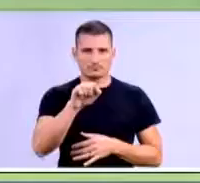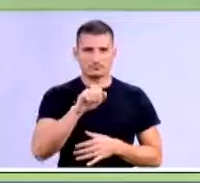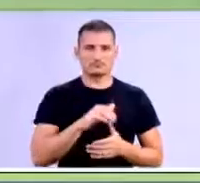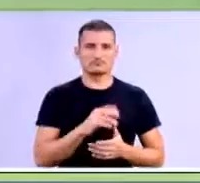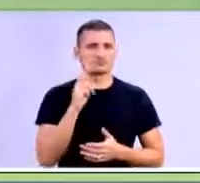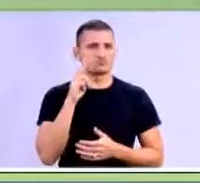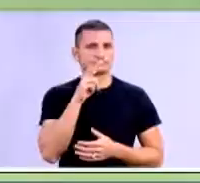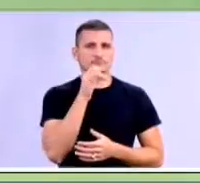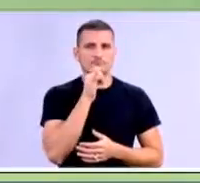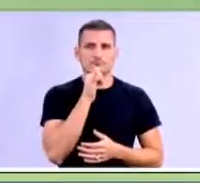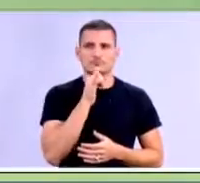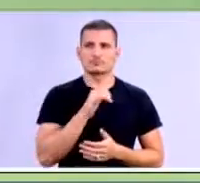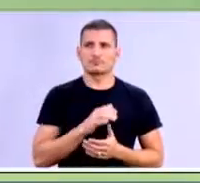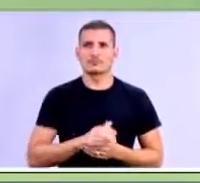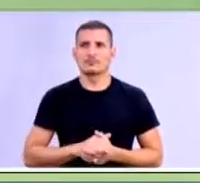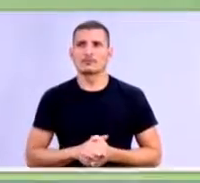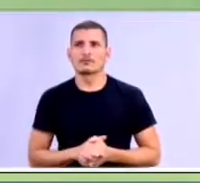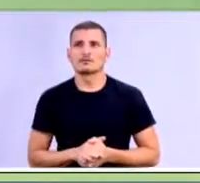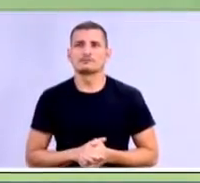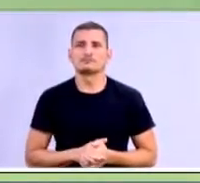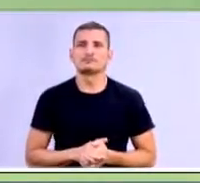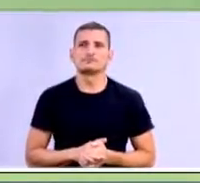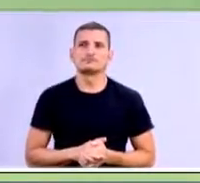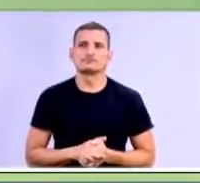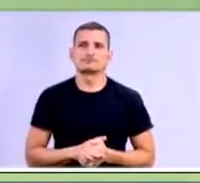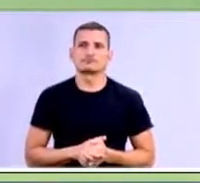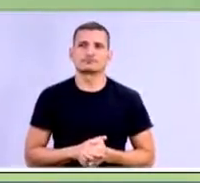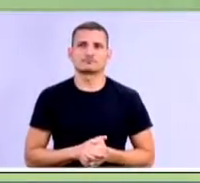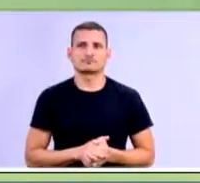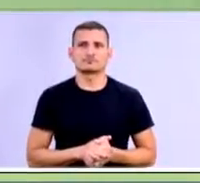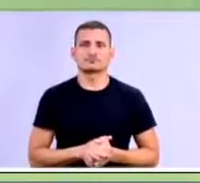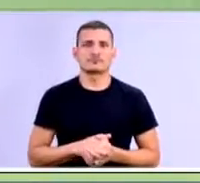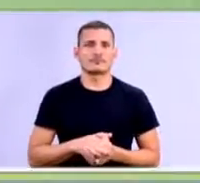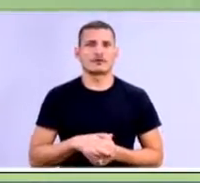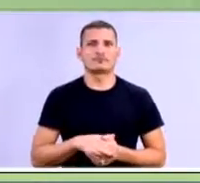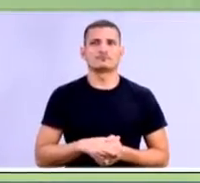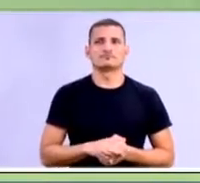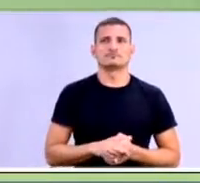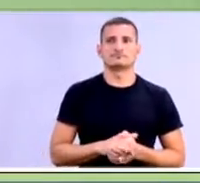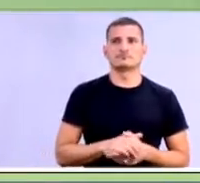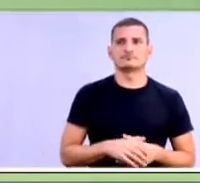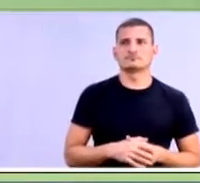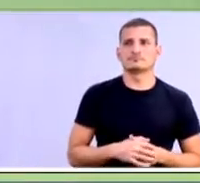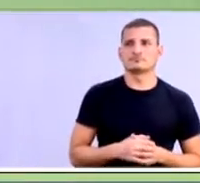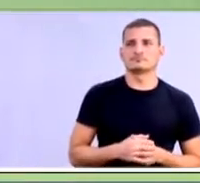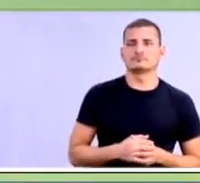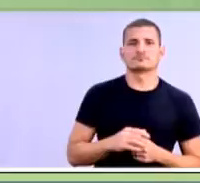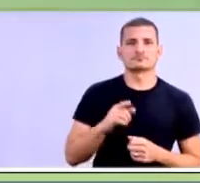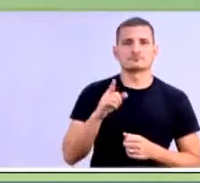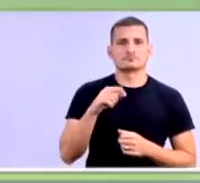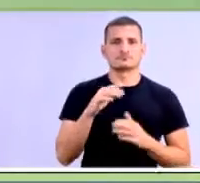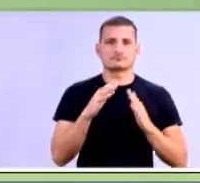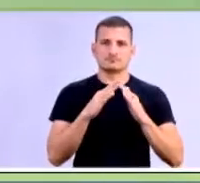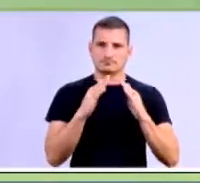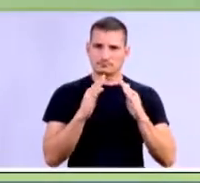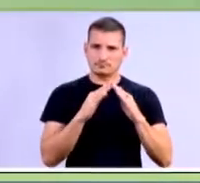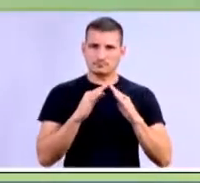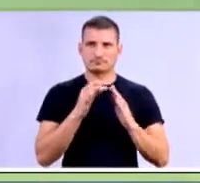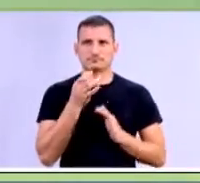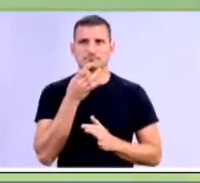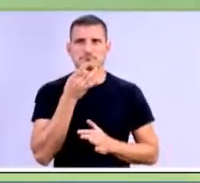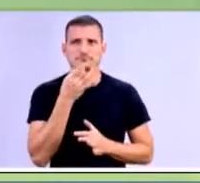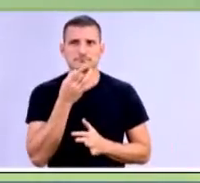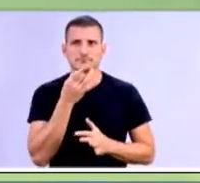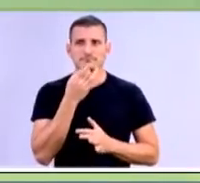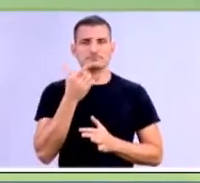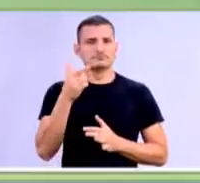mais claro? Olha só esse exemplo. A casa de Vinícius de Moraes. Era uma casa muito engraçada.